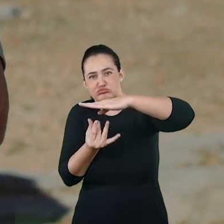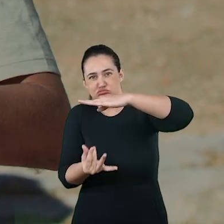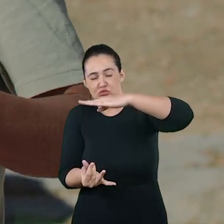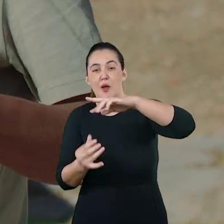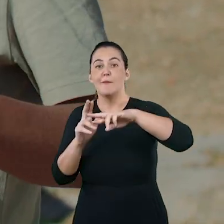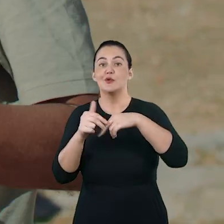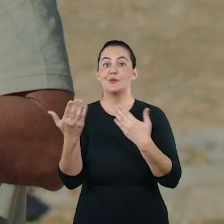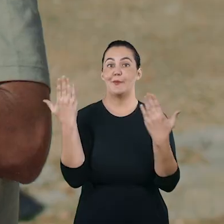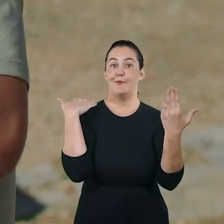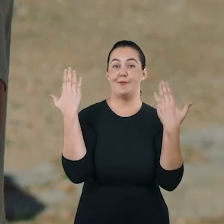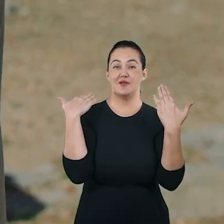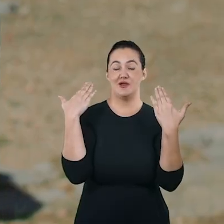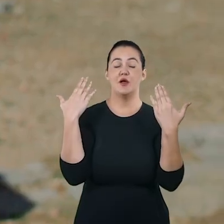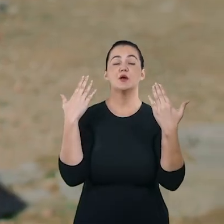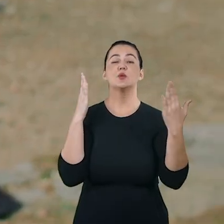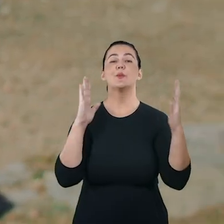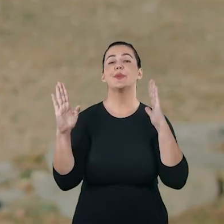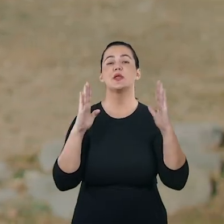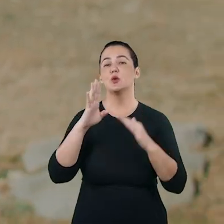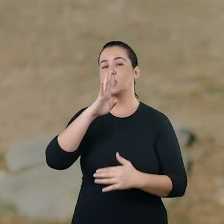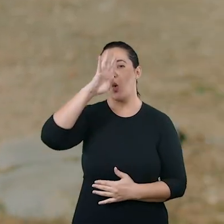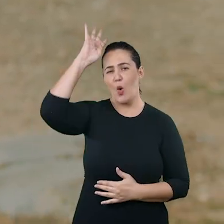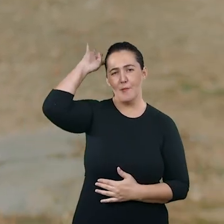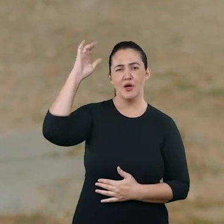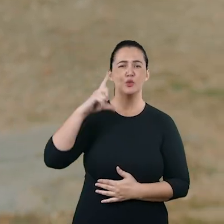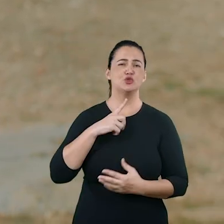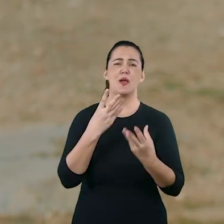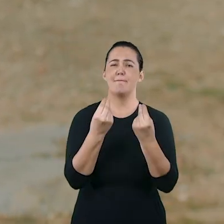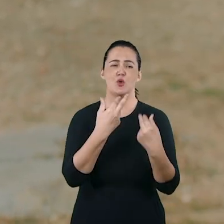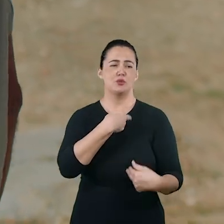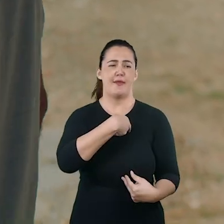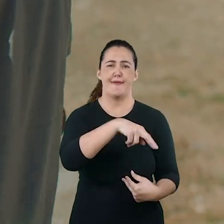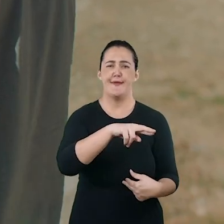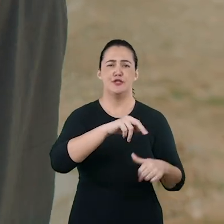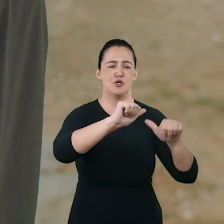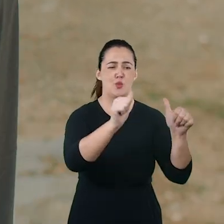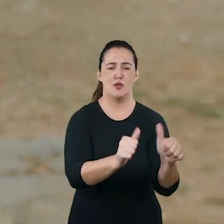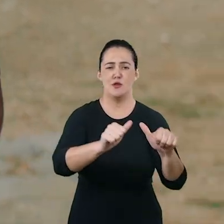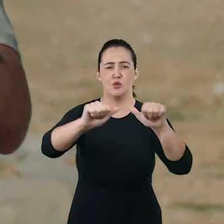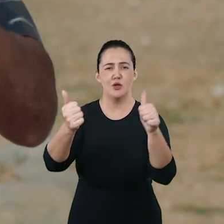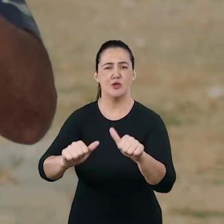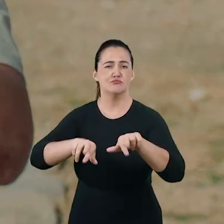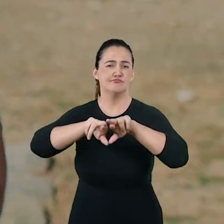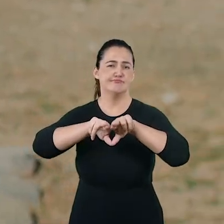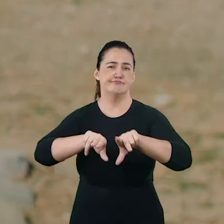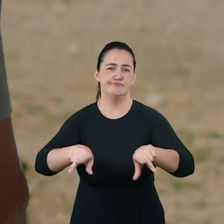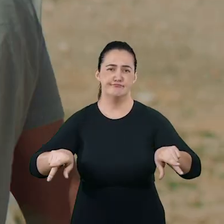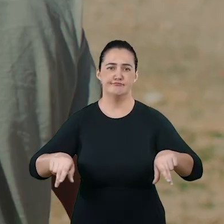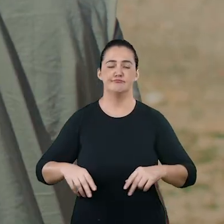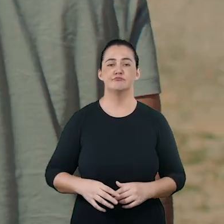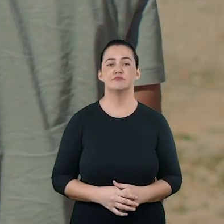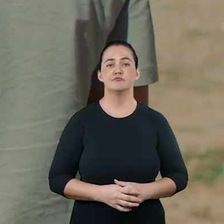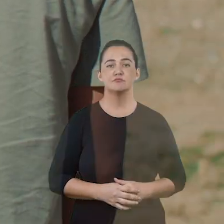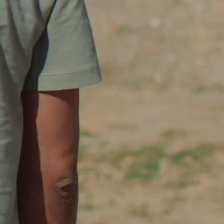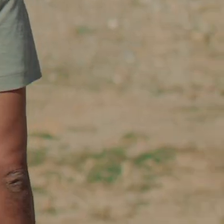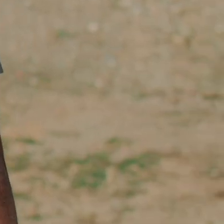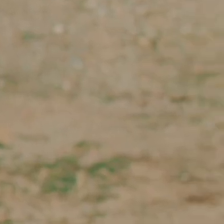época romana havia vários tipos de seita para todos os gostos, para todos os modelos.